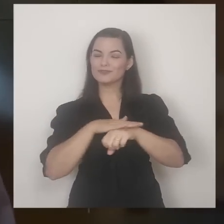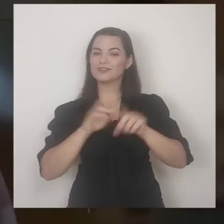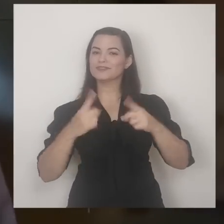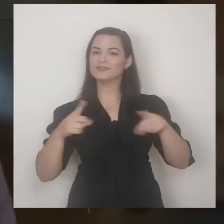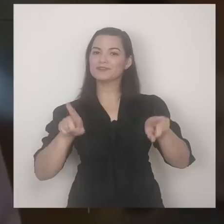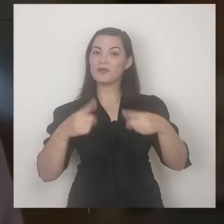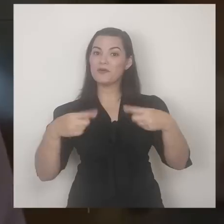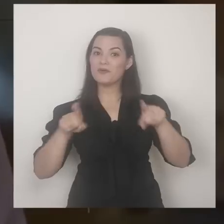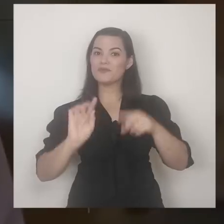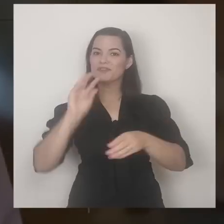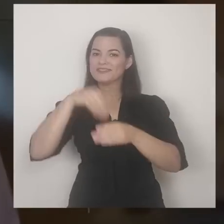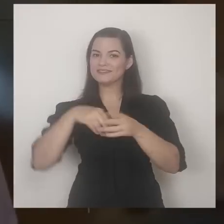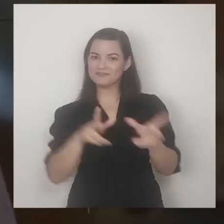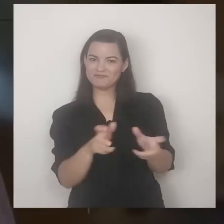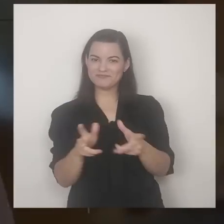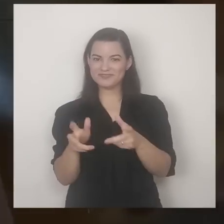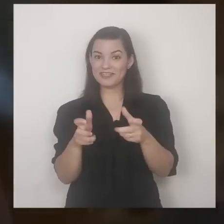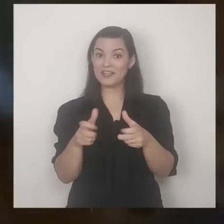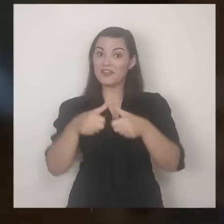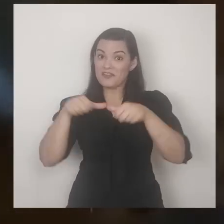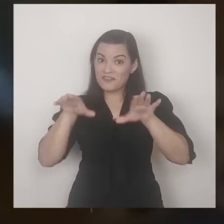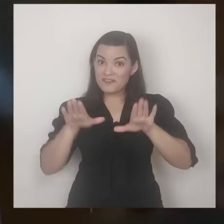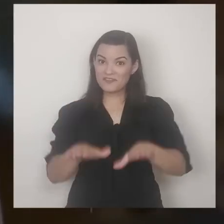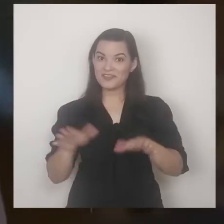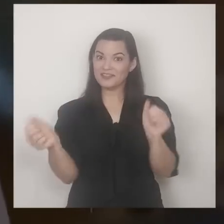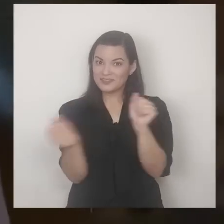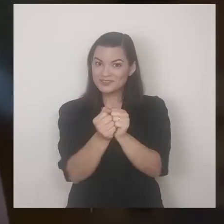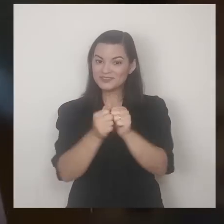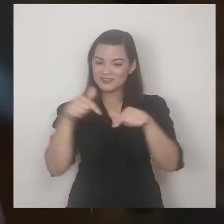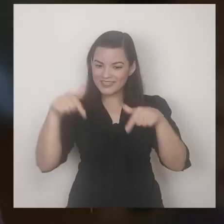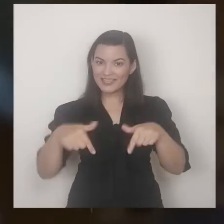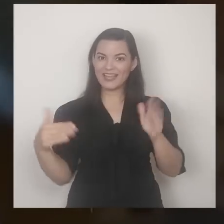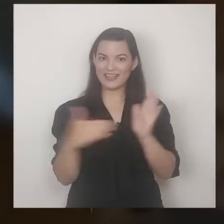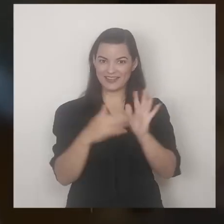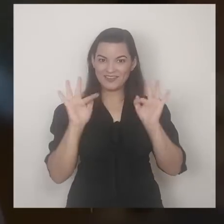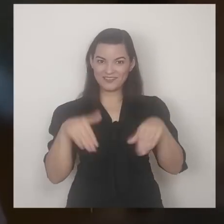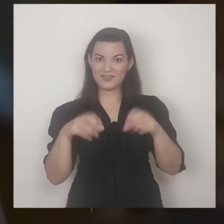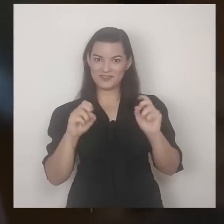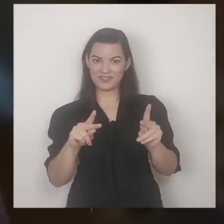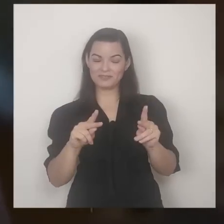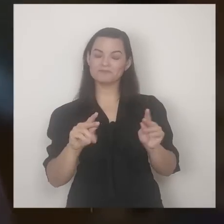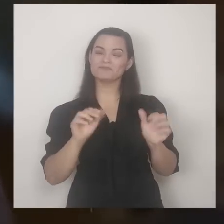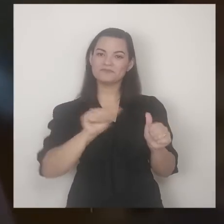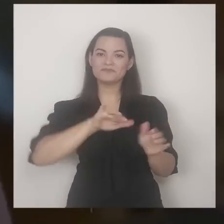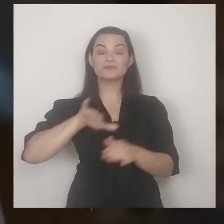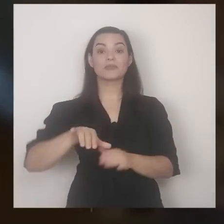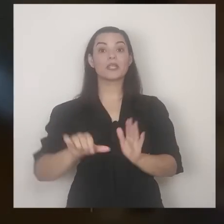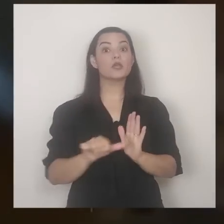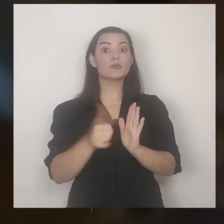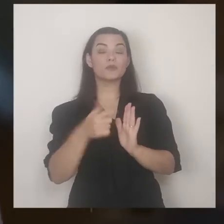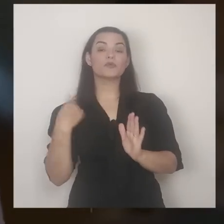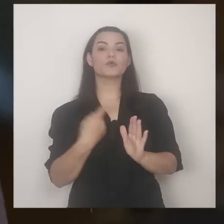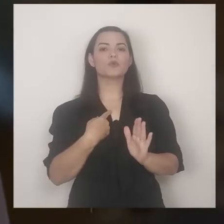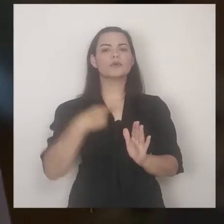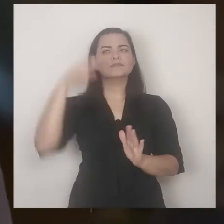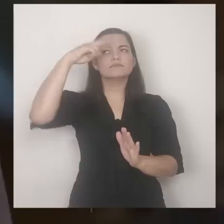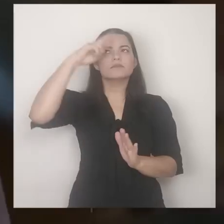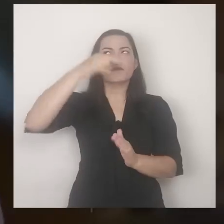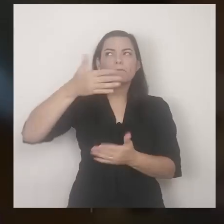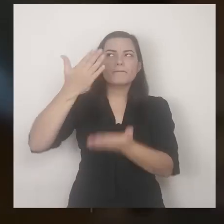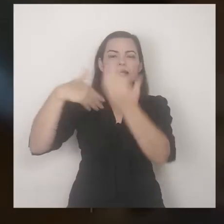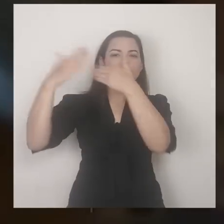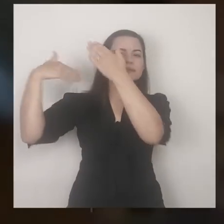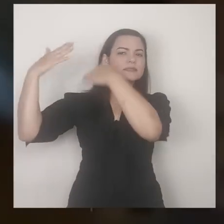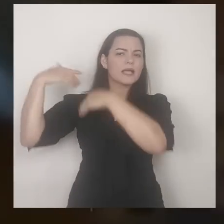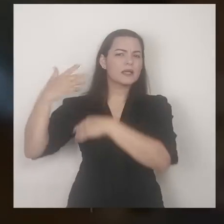final que tenho certeza que vocês vão gostar. Primeiro, vamos voltar no tempo. Em aproximadamente 1723, em